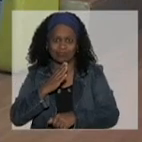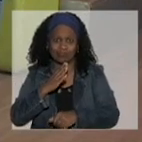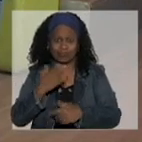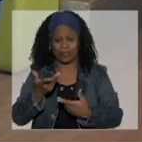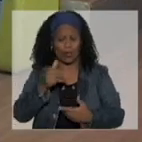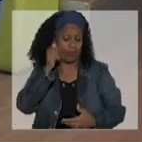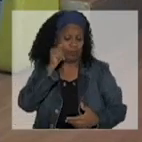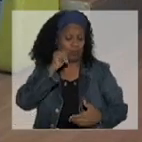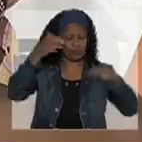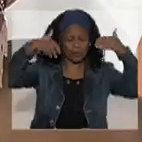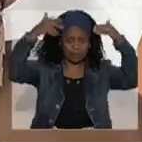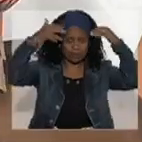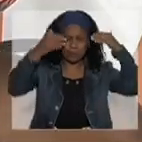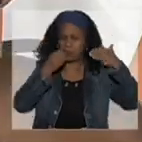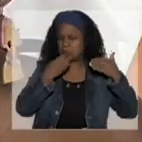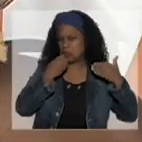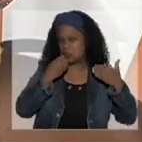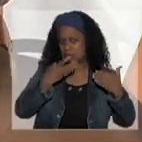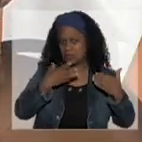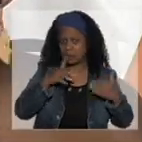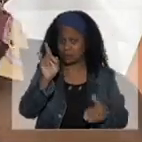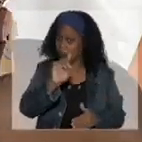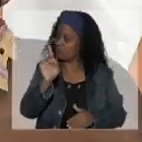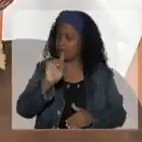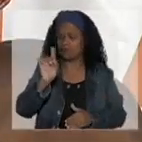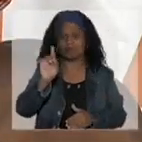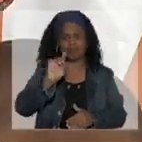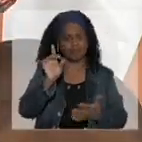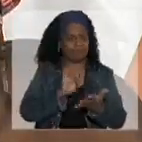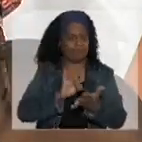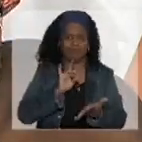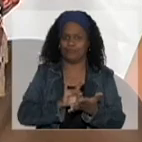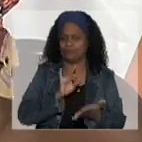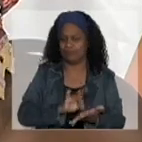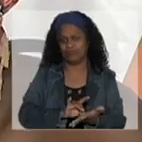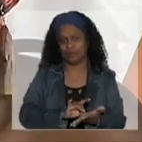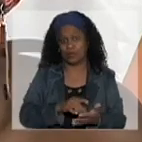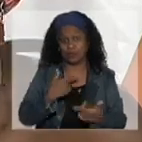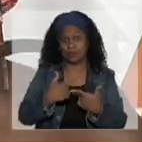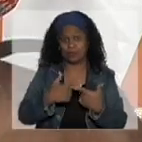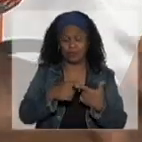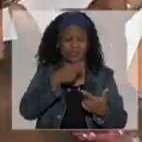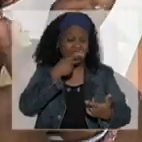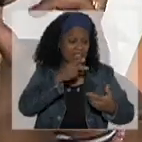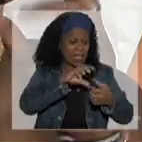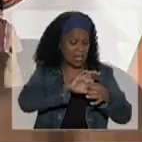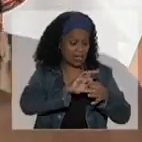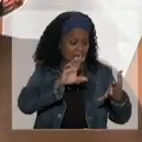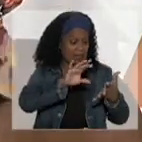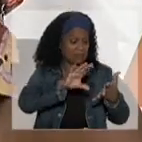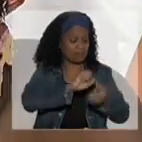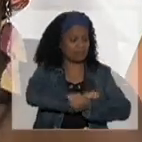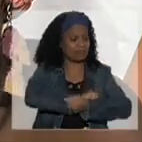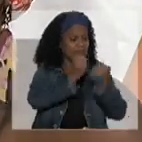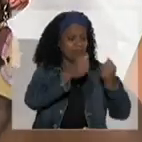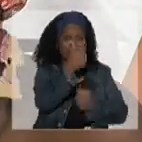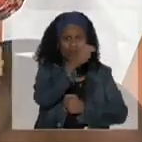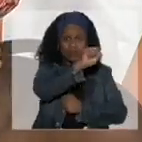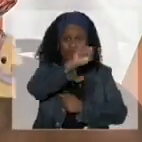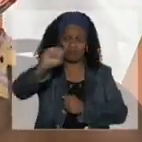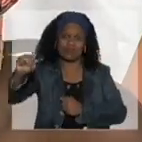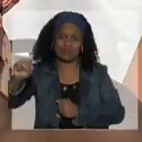a tal da princesa isabel que vai ser a base da história só que a maior vilã de todas as histórias vai libertar os negros em